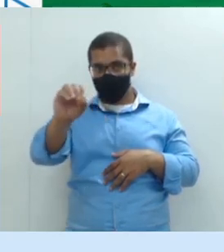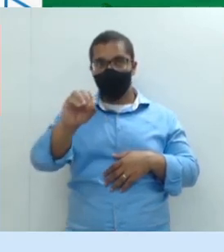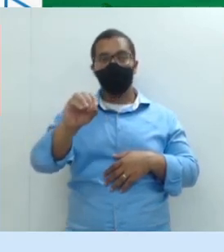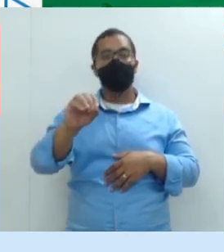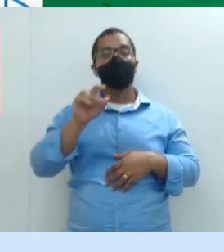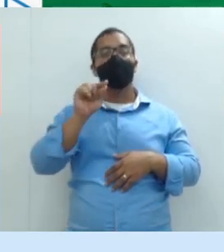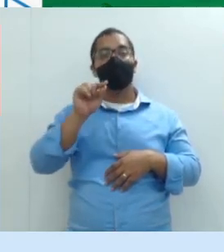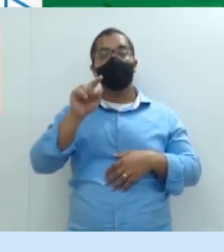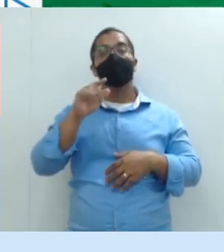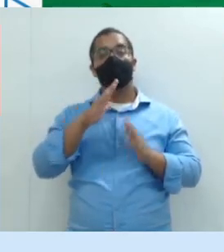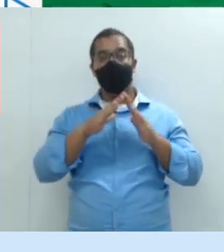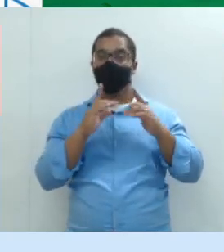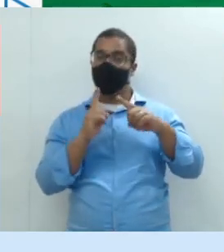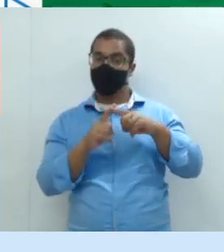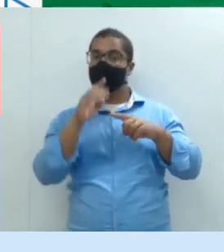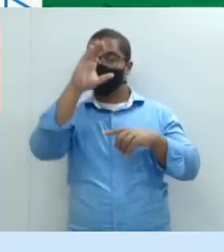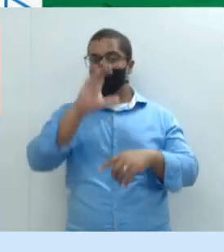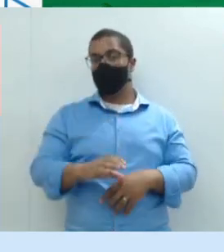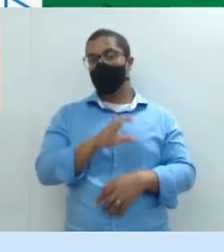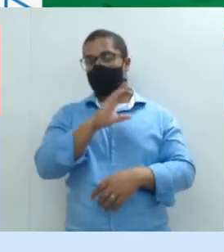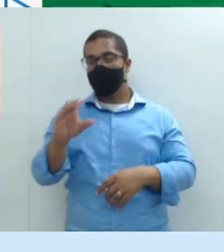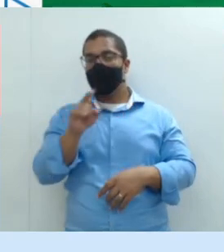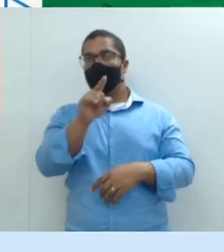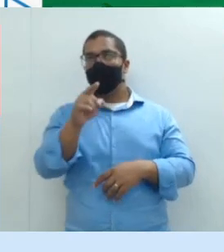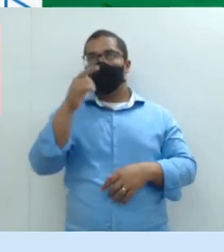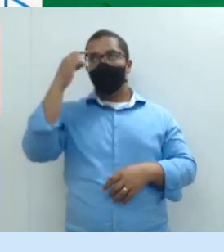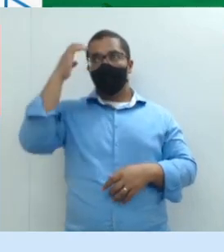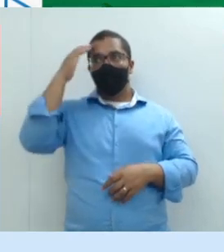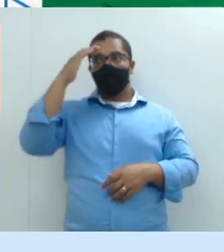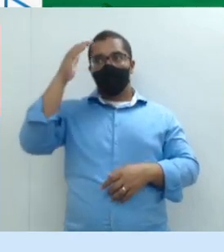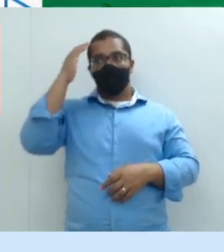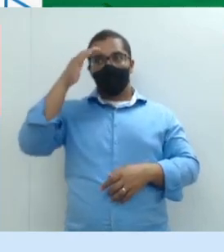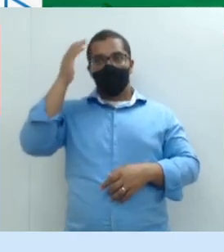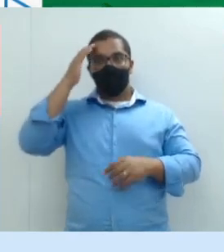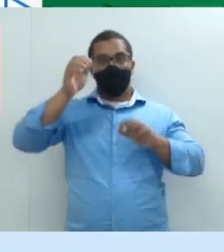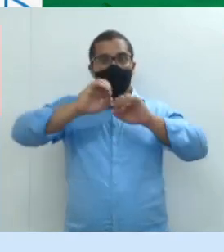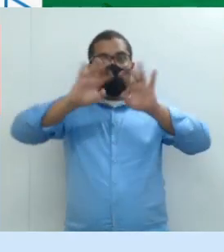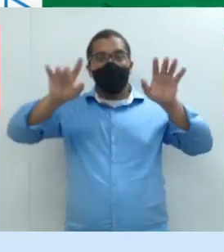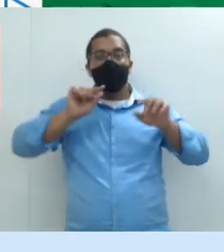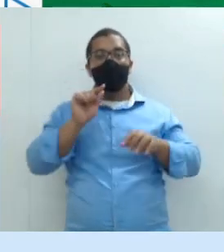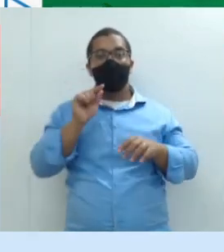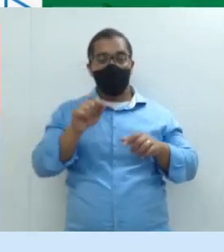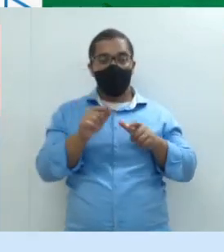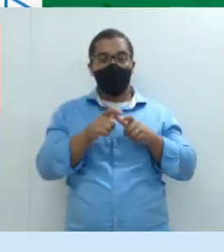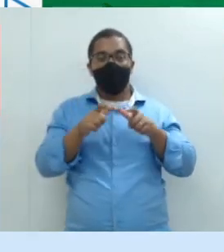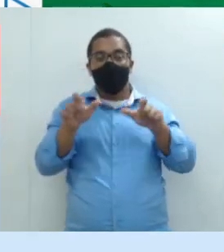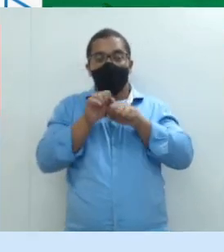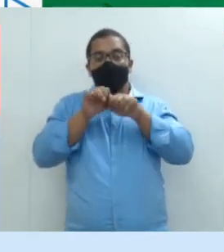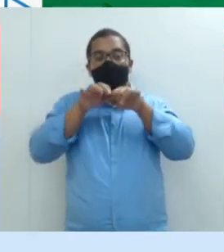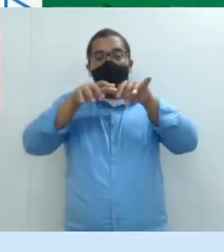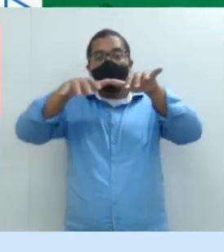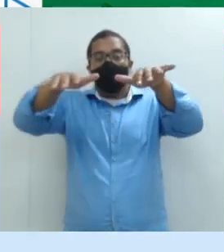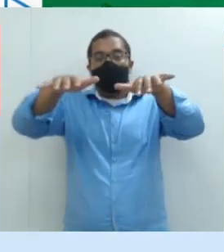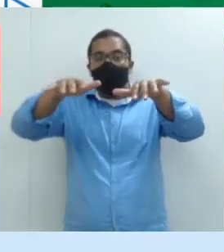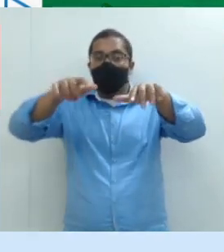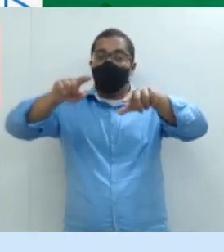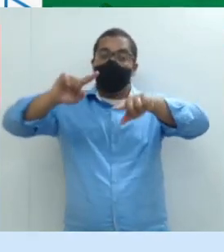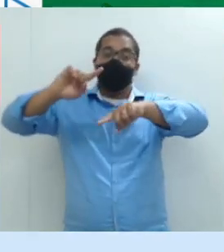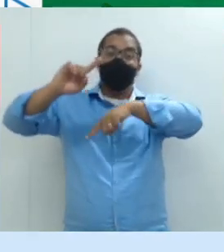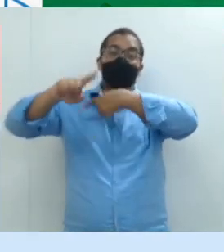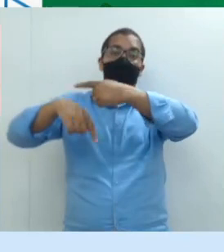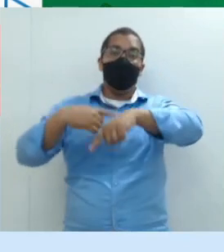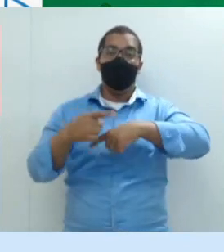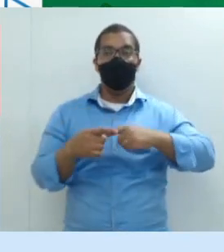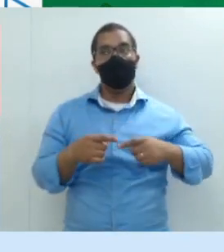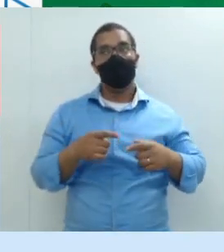institucionalização acontece, você certamente vai enxergar cada vez mais um crescimento vertiginoso dessa religião. E, consequentemente, todos